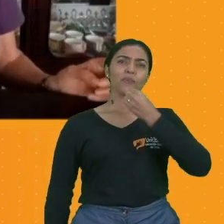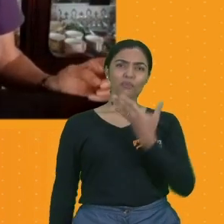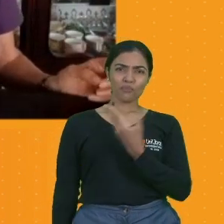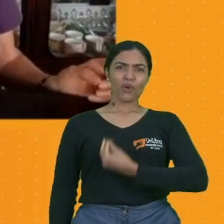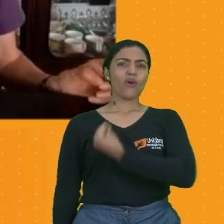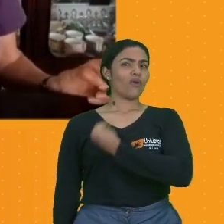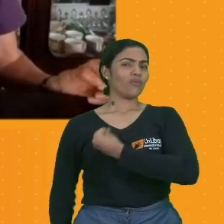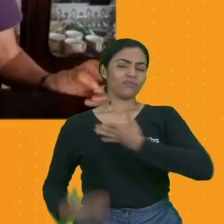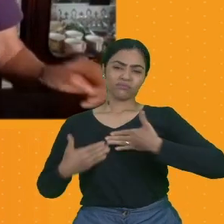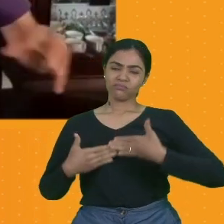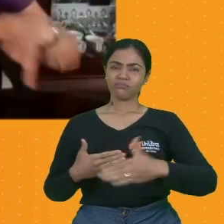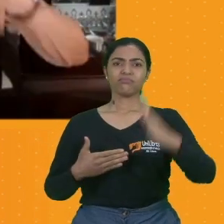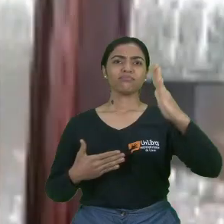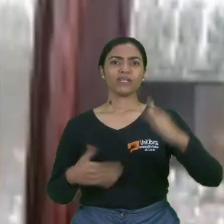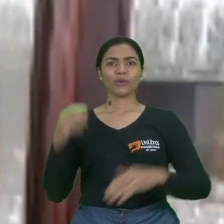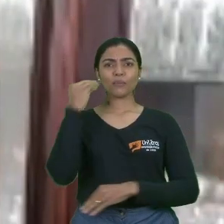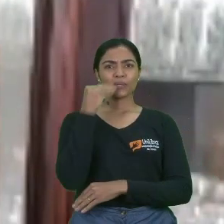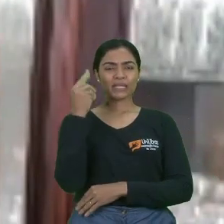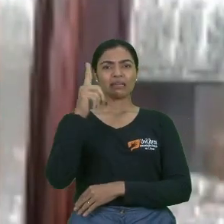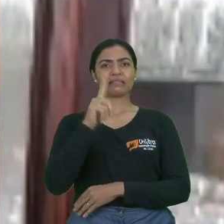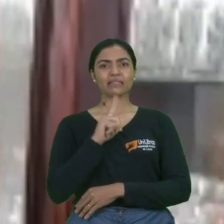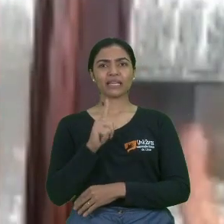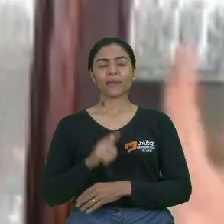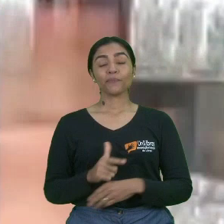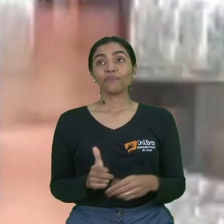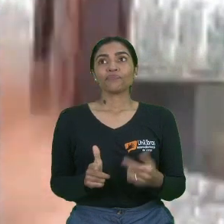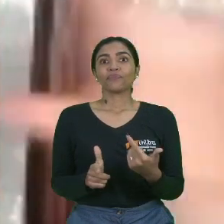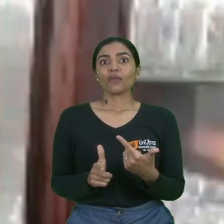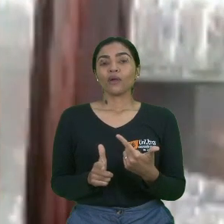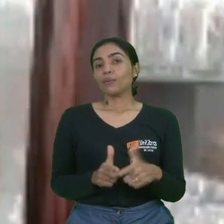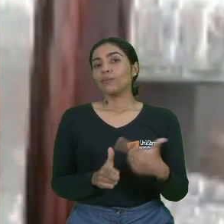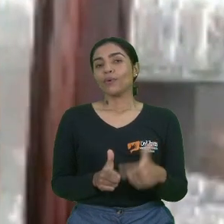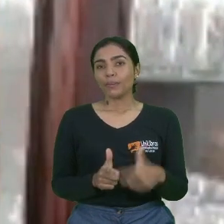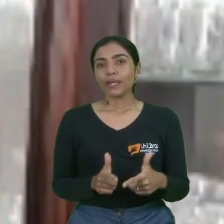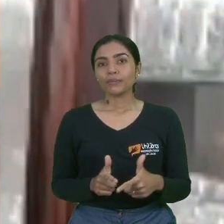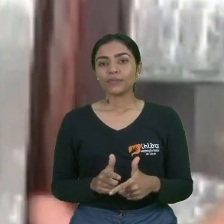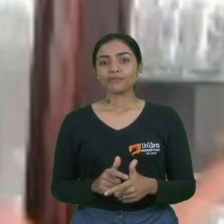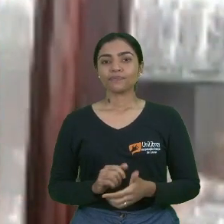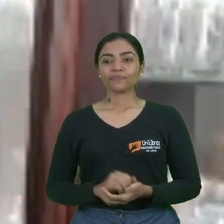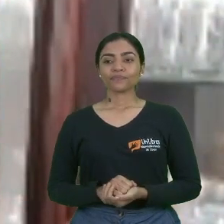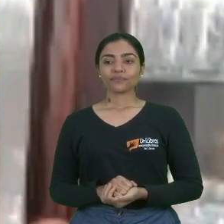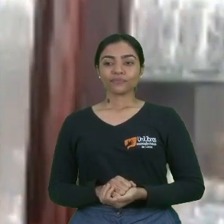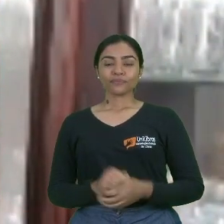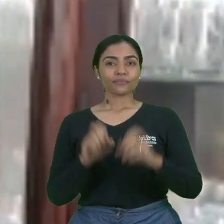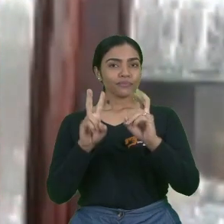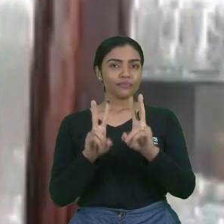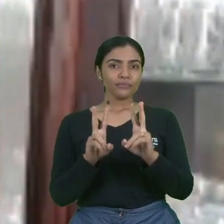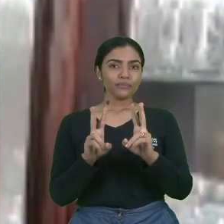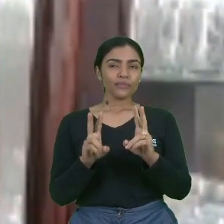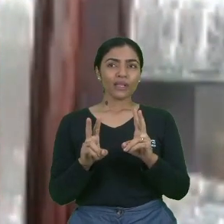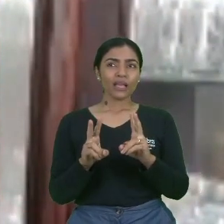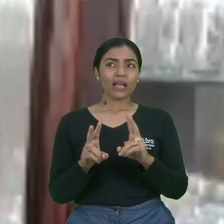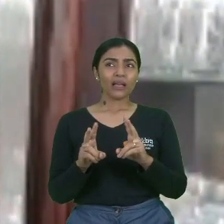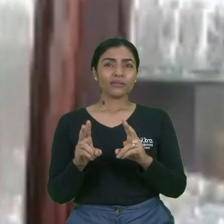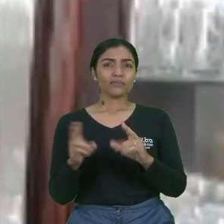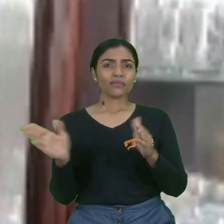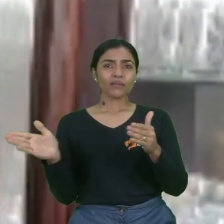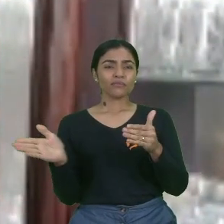trabalhou então o problema maior depois você vai ficar